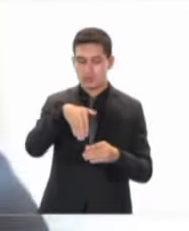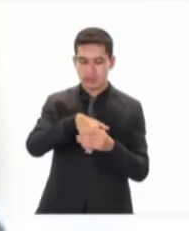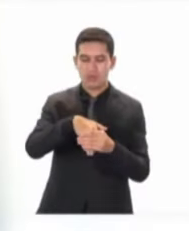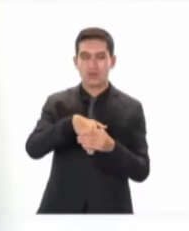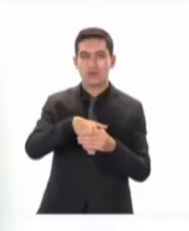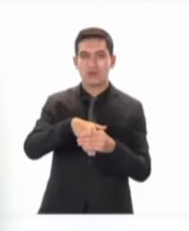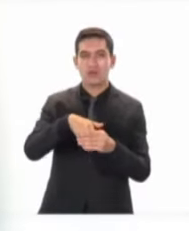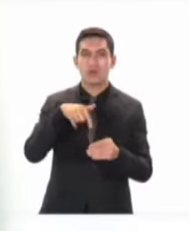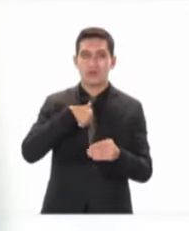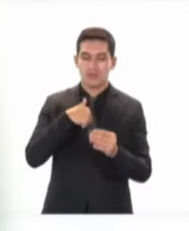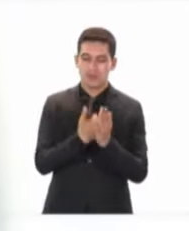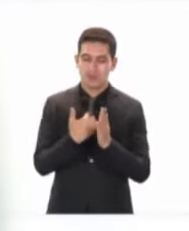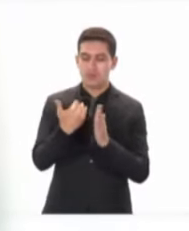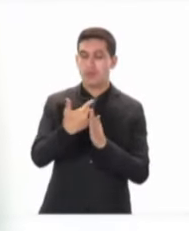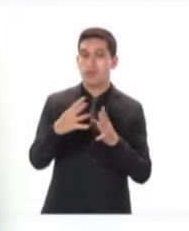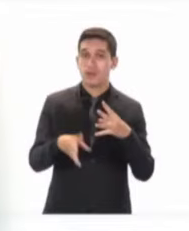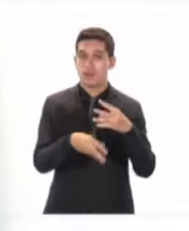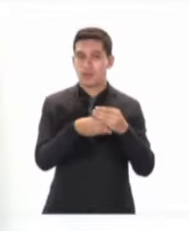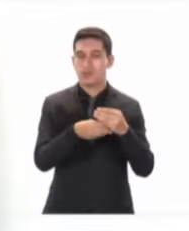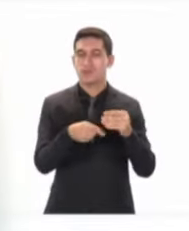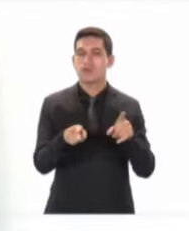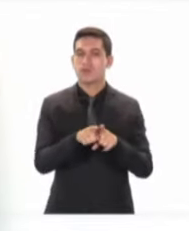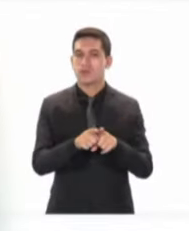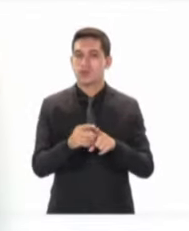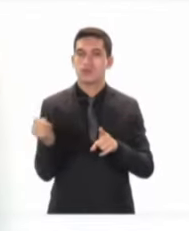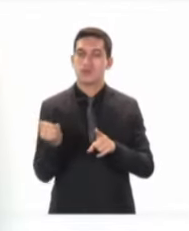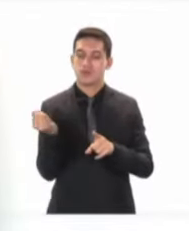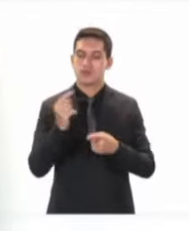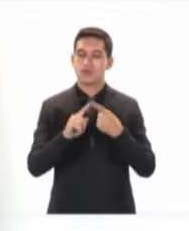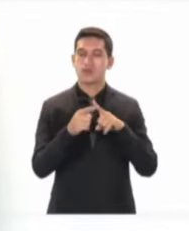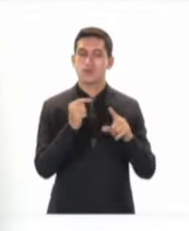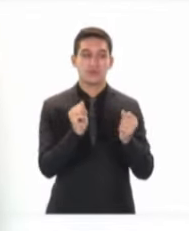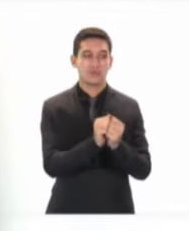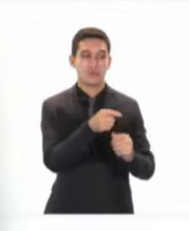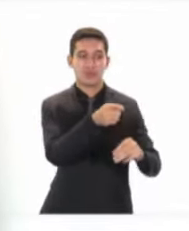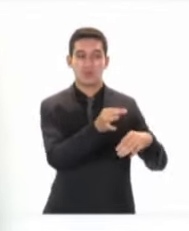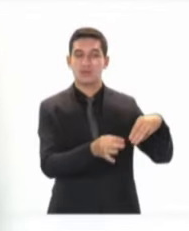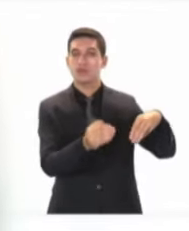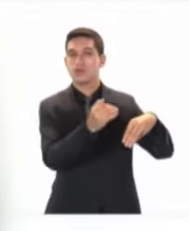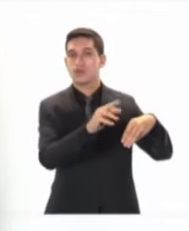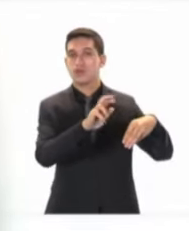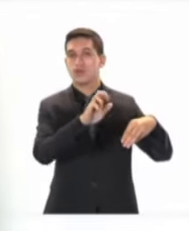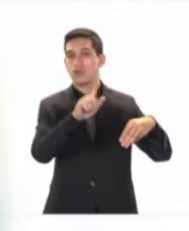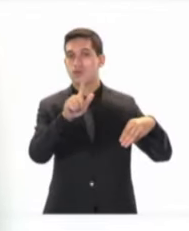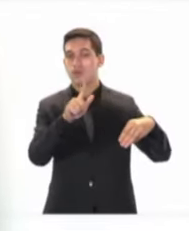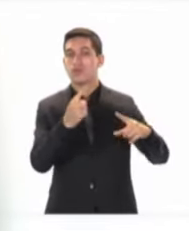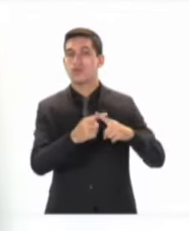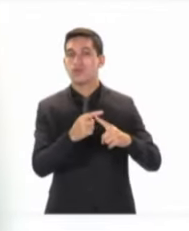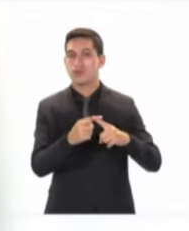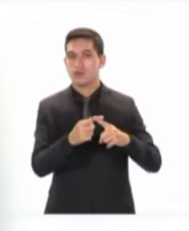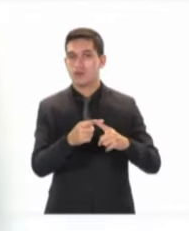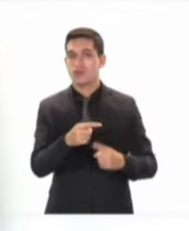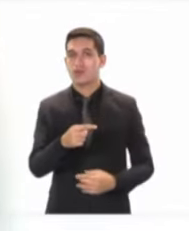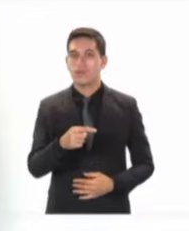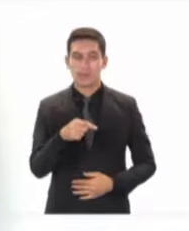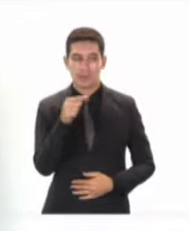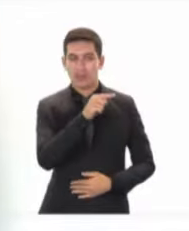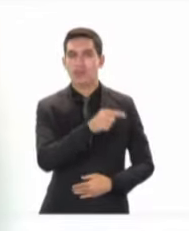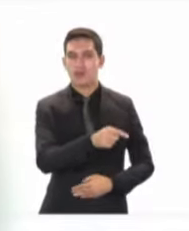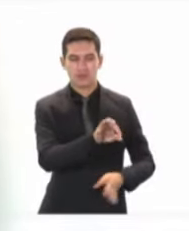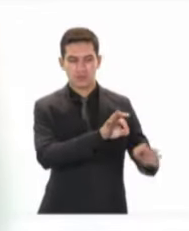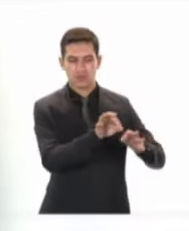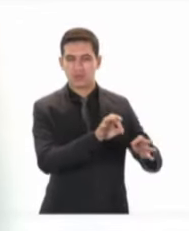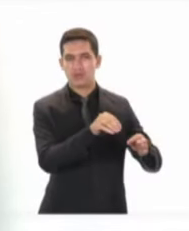complementar e o faço para dialogar com o ministro Raul, porque, ao meu ver, ministro Raul, o voto muito bem lançado